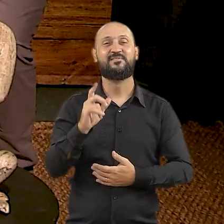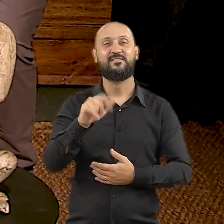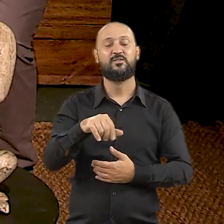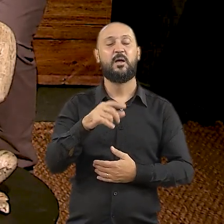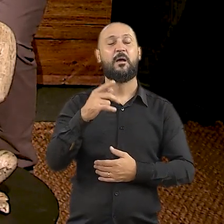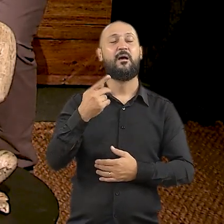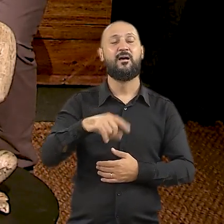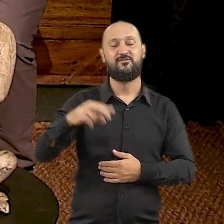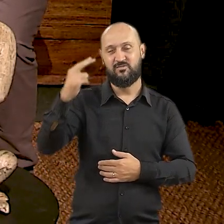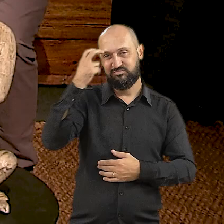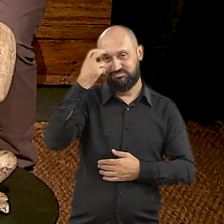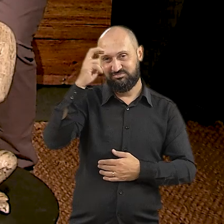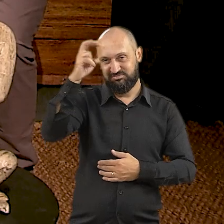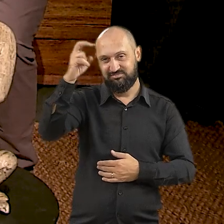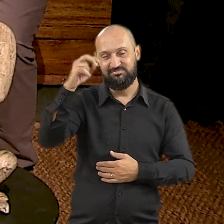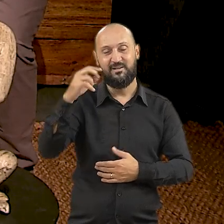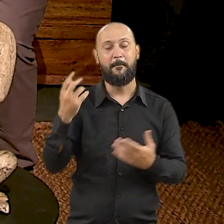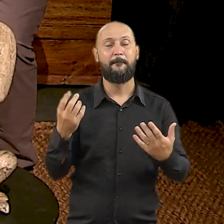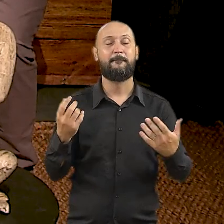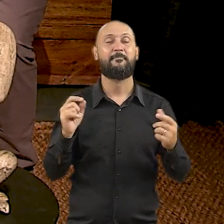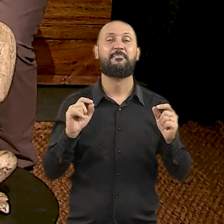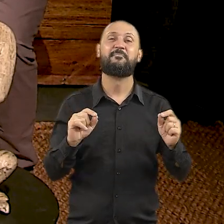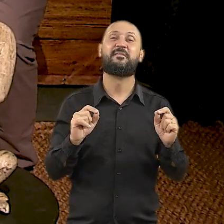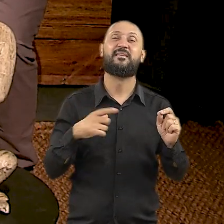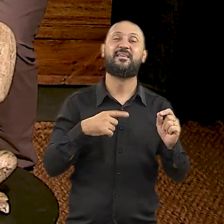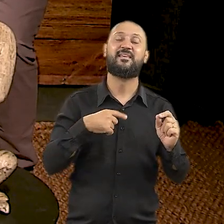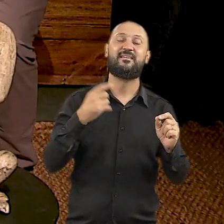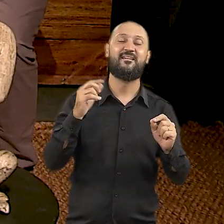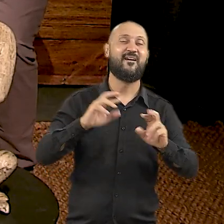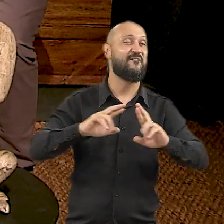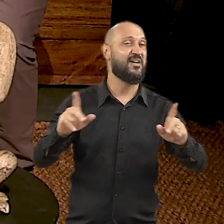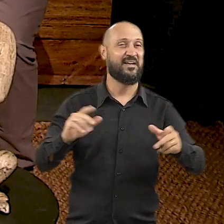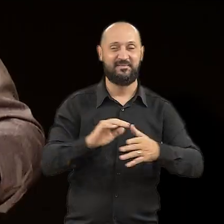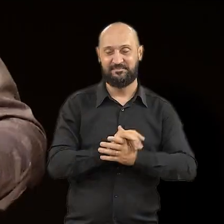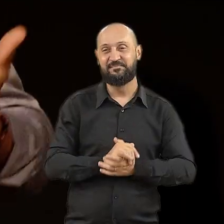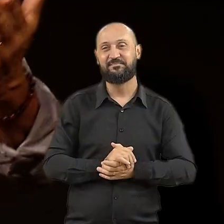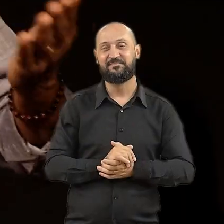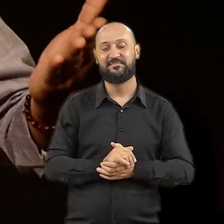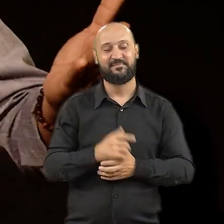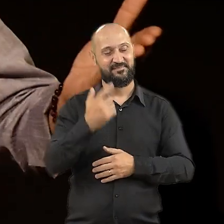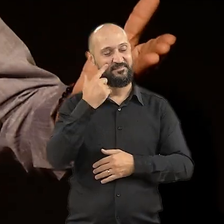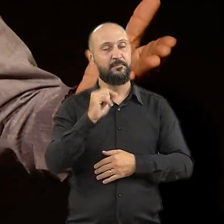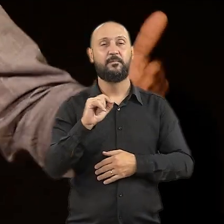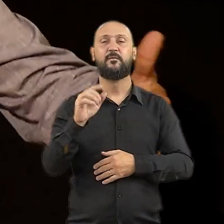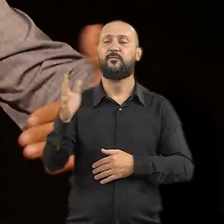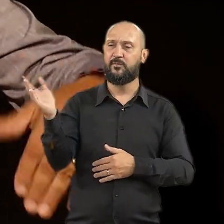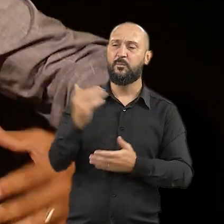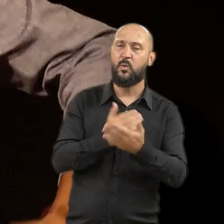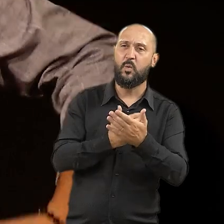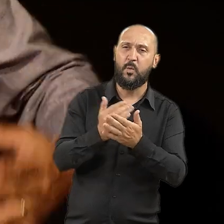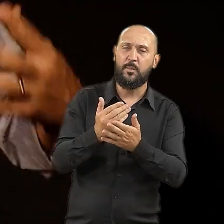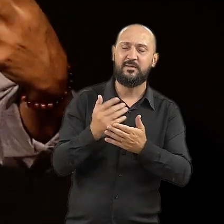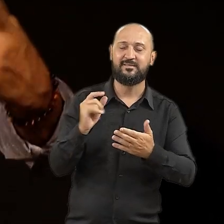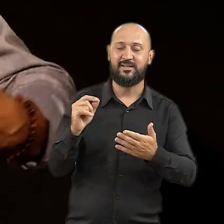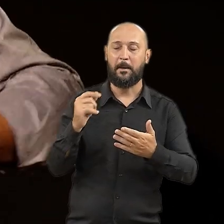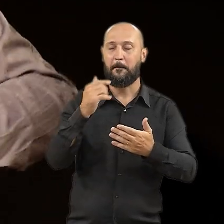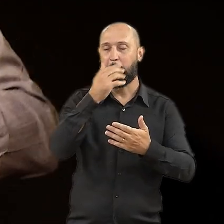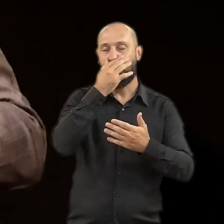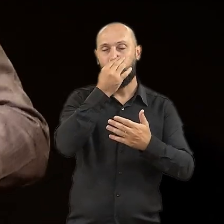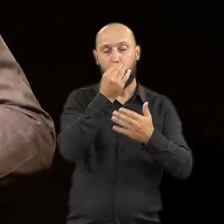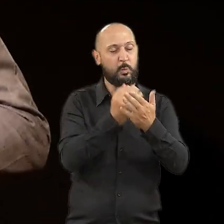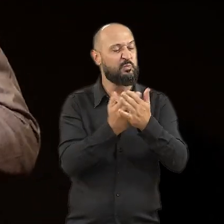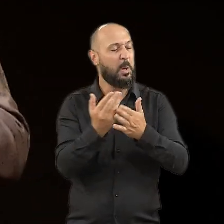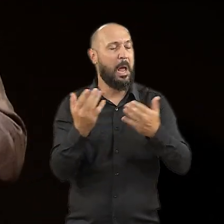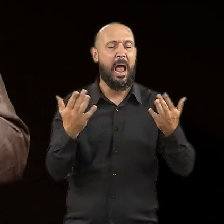legal. Só genialidades, só peças assim que de tirar o fôlego. Oh, parou. Zé Du, vamos... Não é assim também.